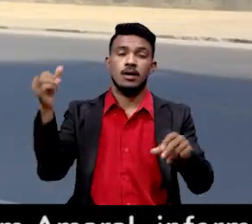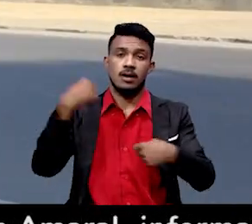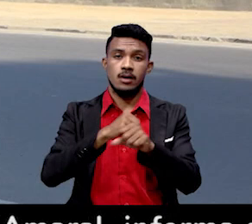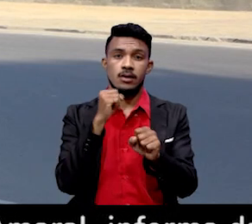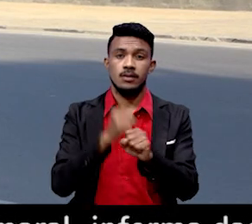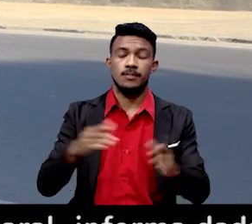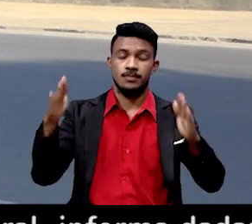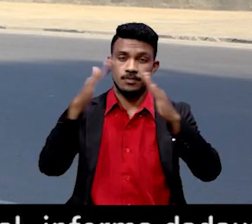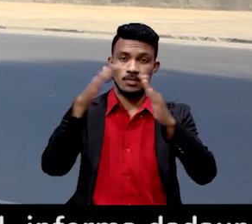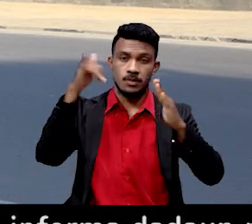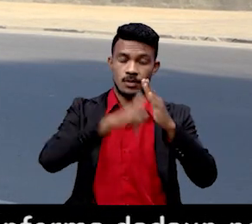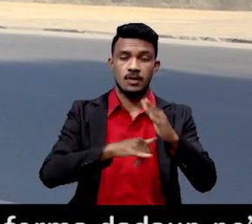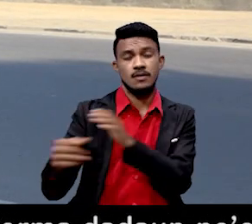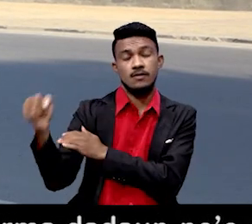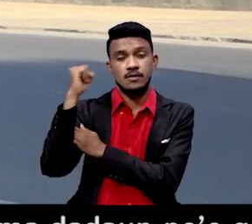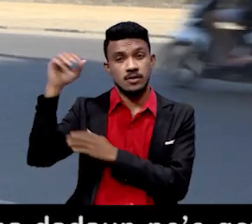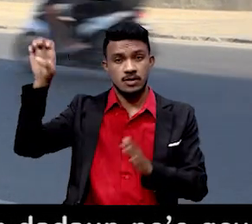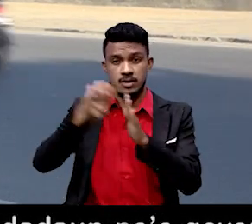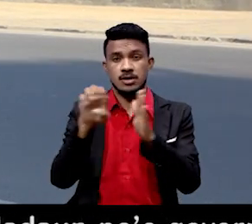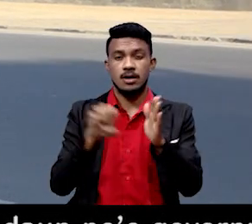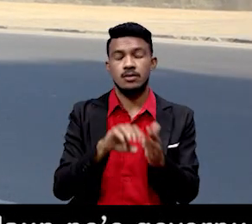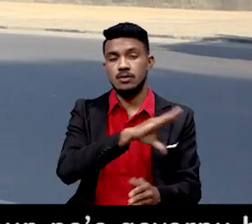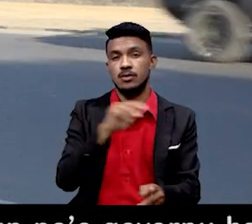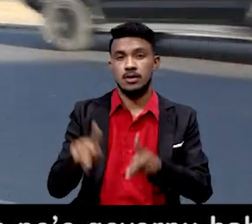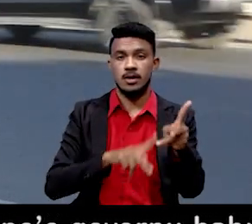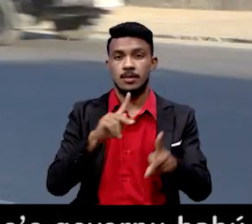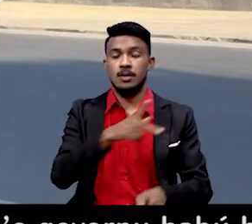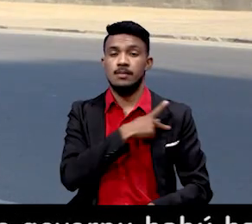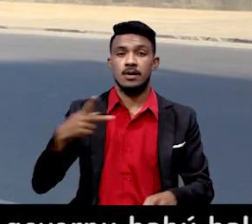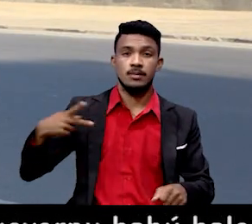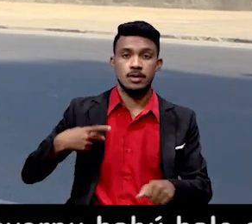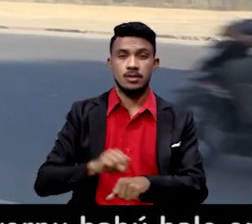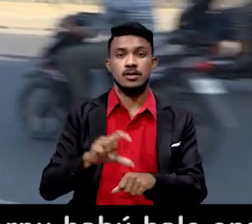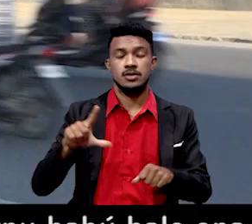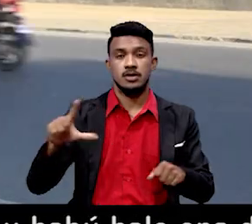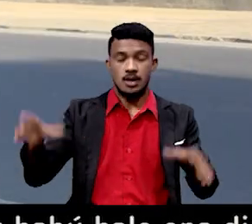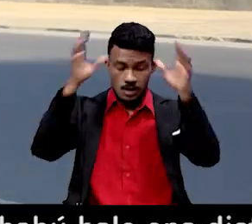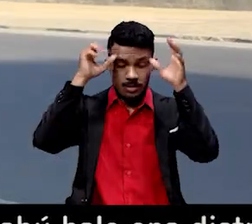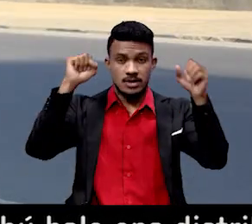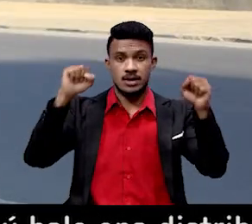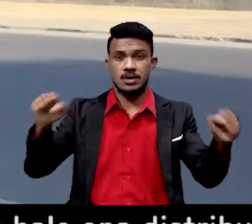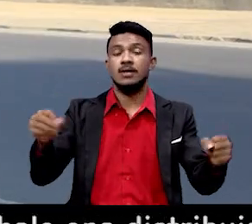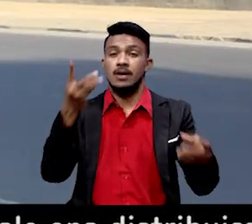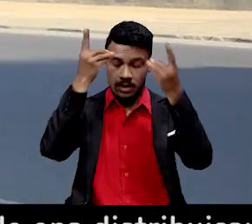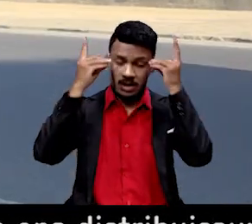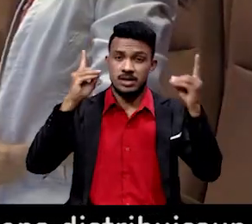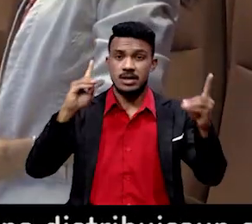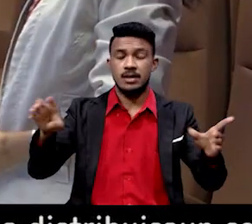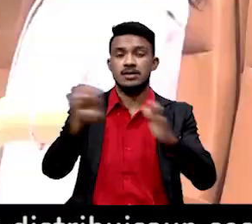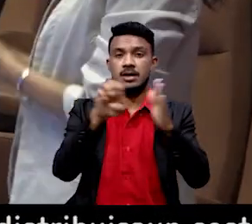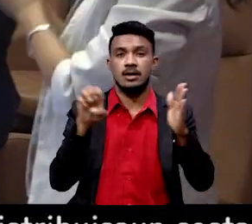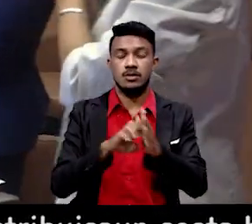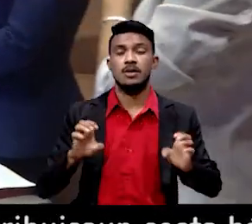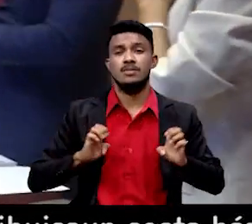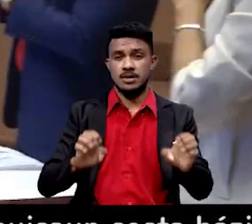mobiliza esforço, toma que Estado no povo Nian. Parlamento Nacional autoriza Presidente da República a declarar Estado de emergência. Onde